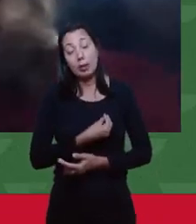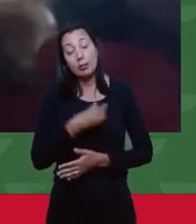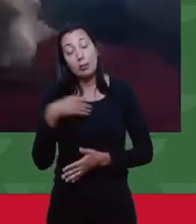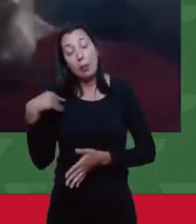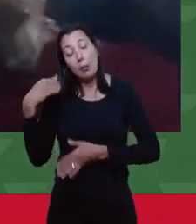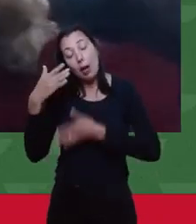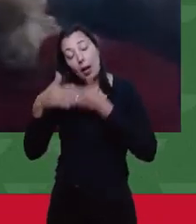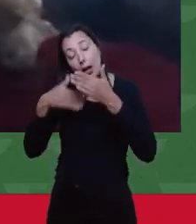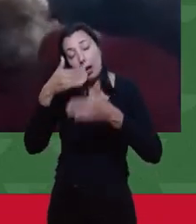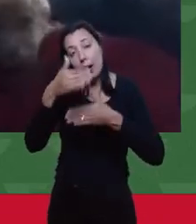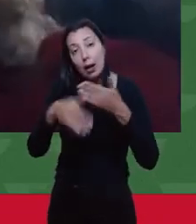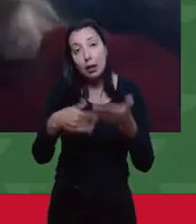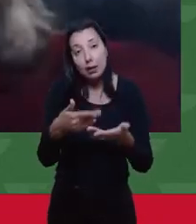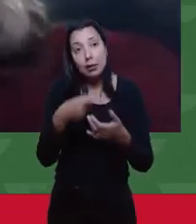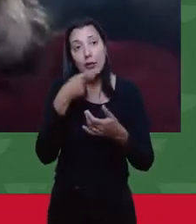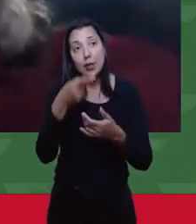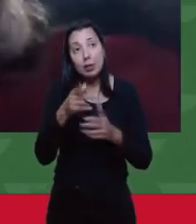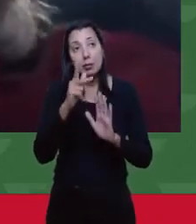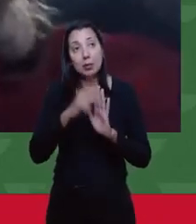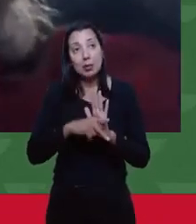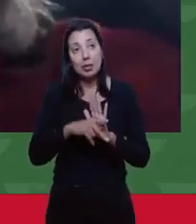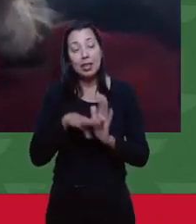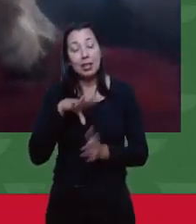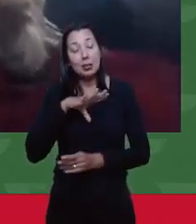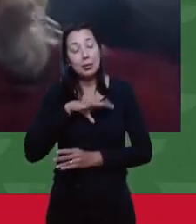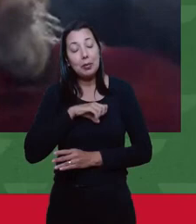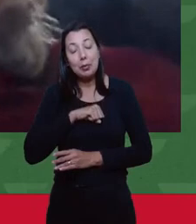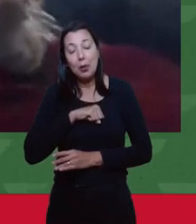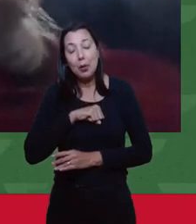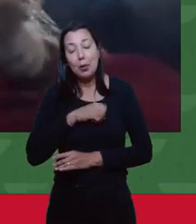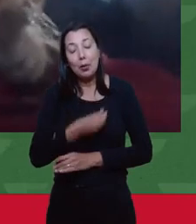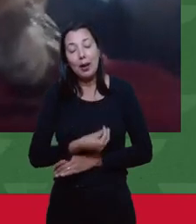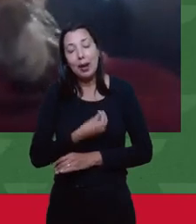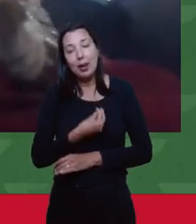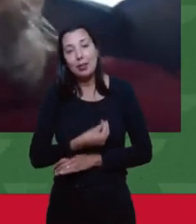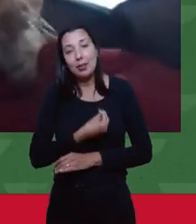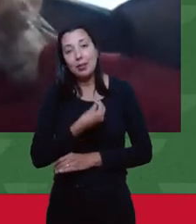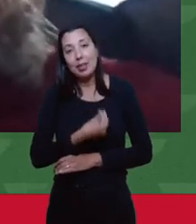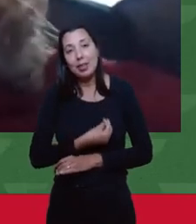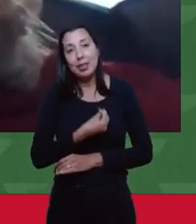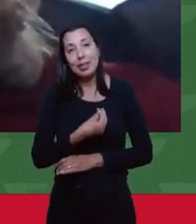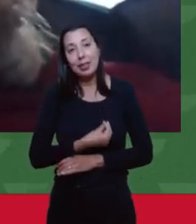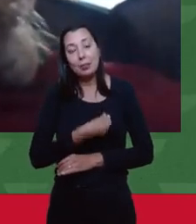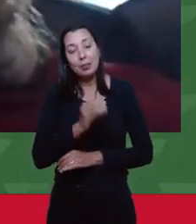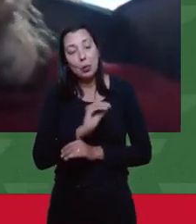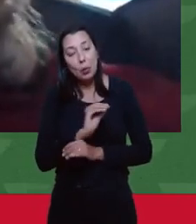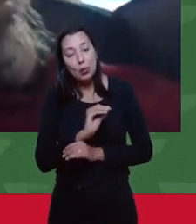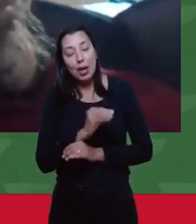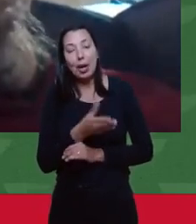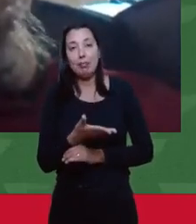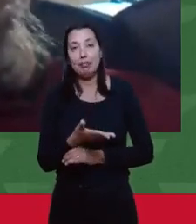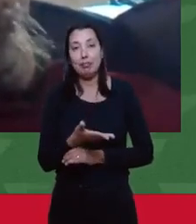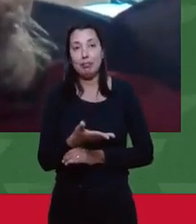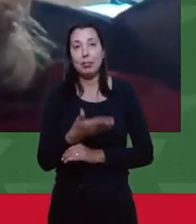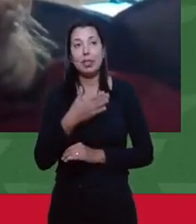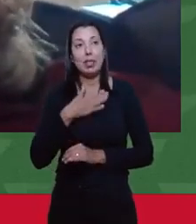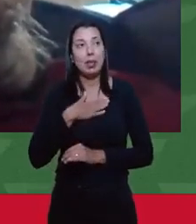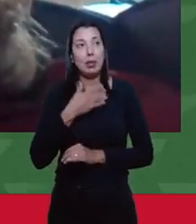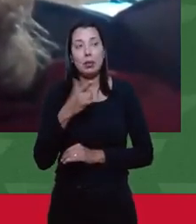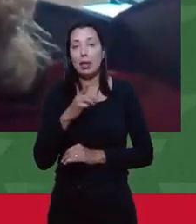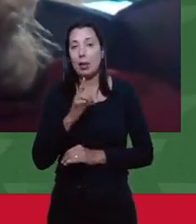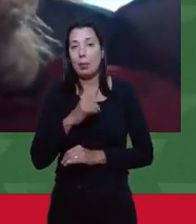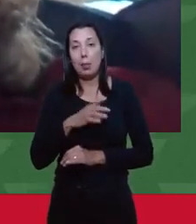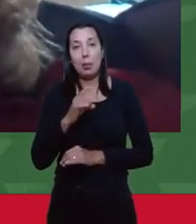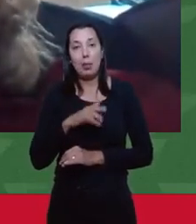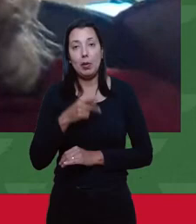trajetória. Então, estou falando aqui de um projeto sobre o amor, sobre a vida, sobre cuidado, que eu não tenho medo